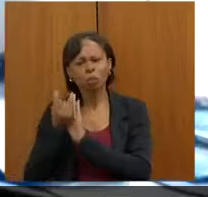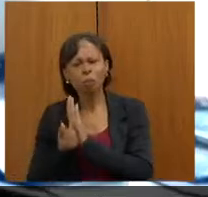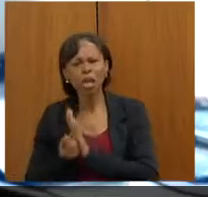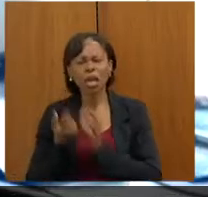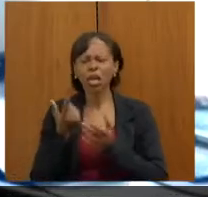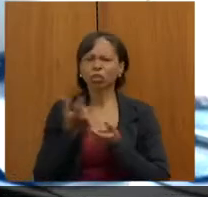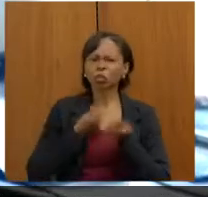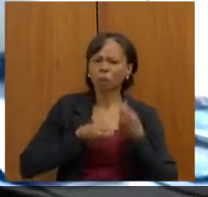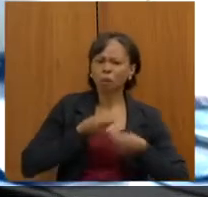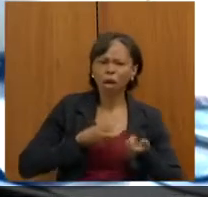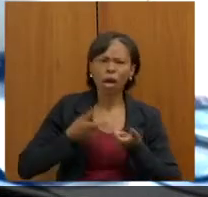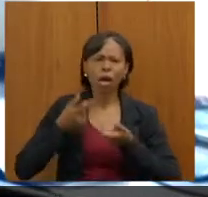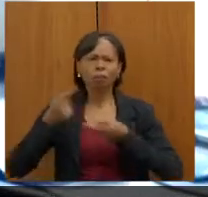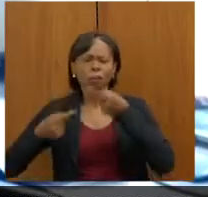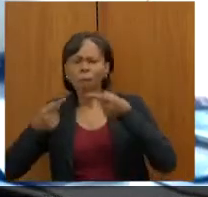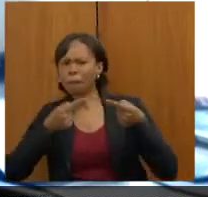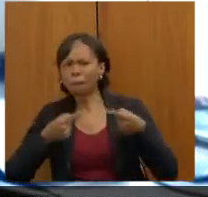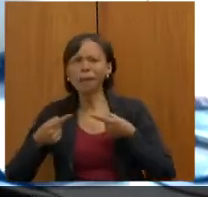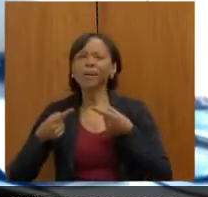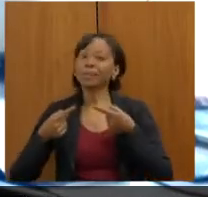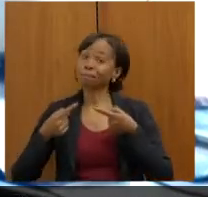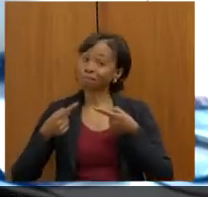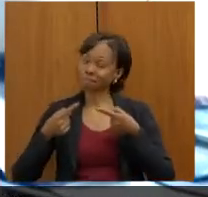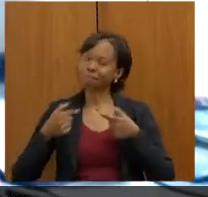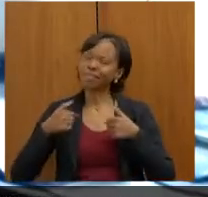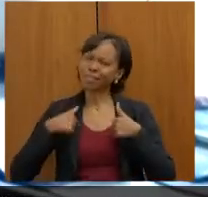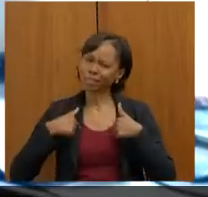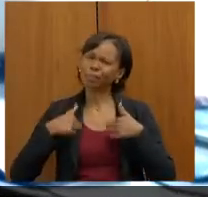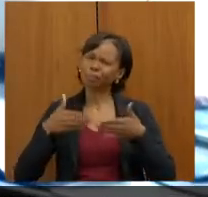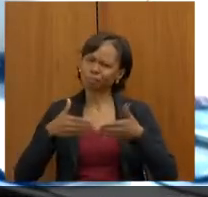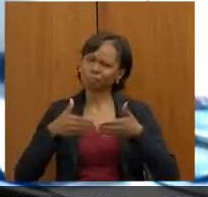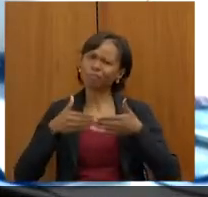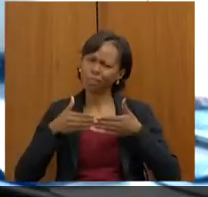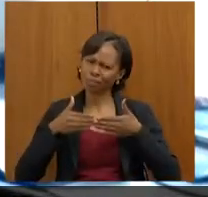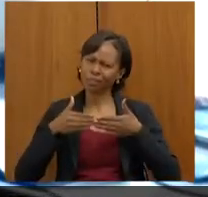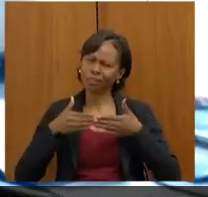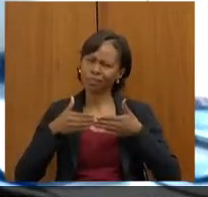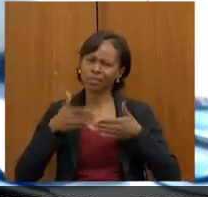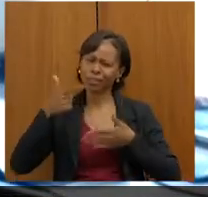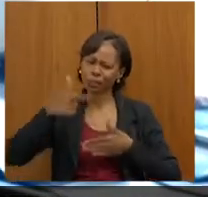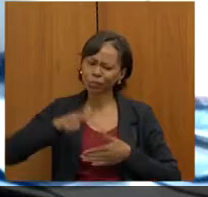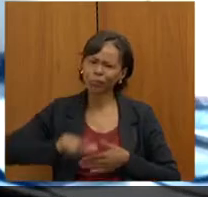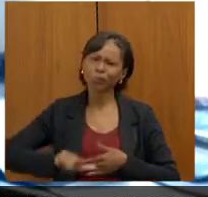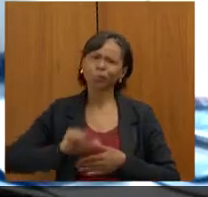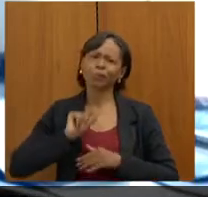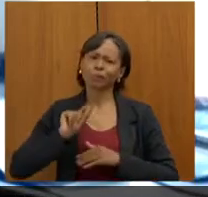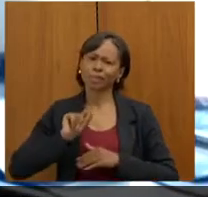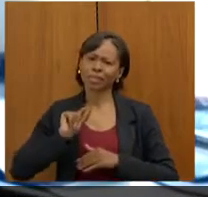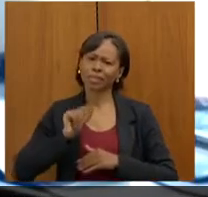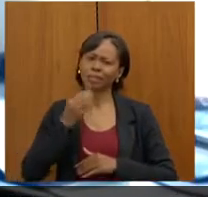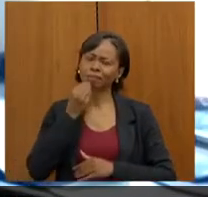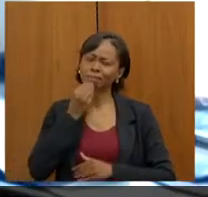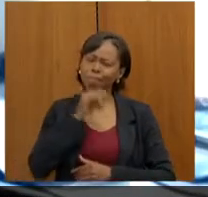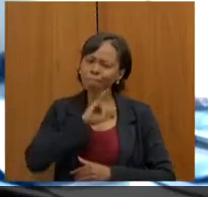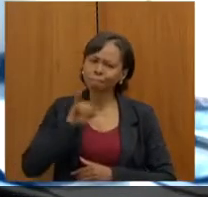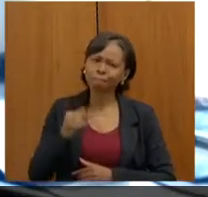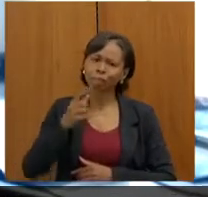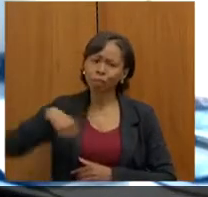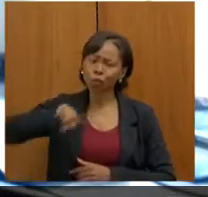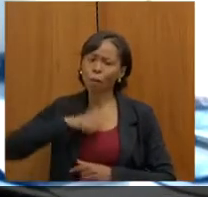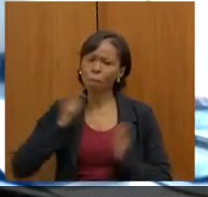políticas públicas então fica aqui o meu apelo mais uma vez também não perca esta oportunidade de reivindicar